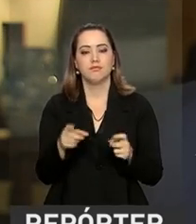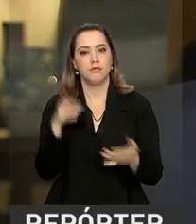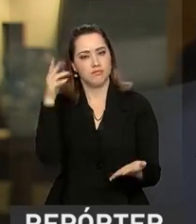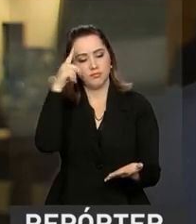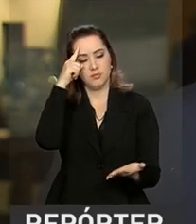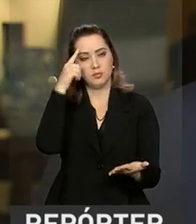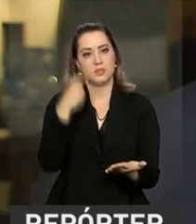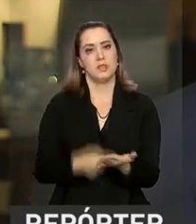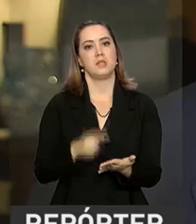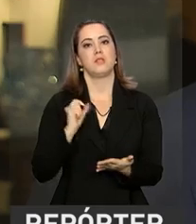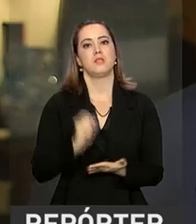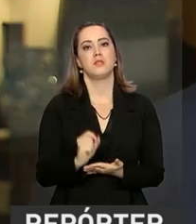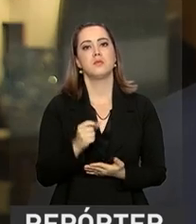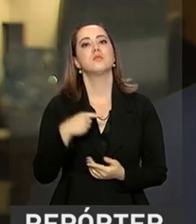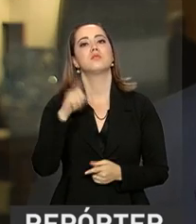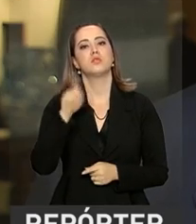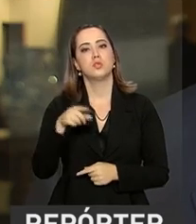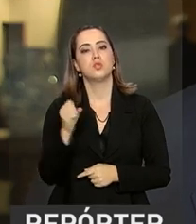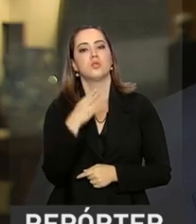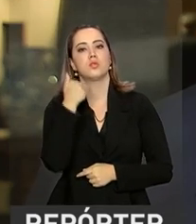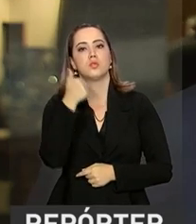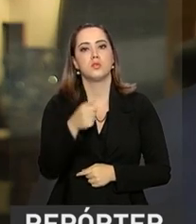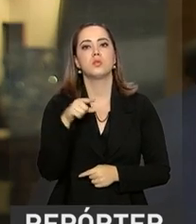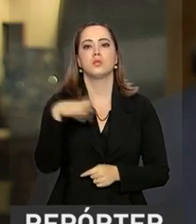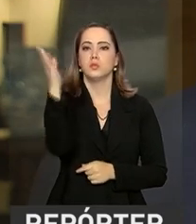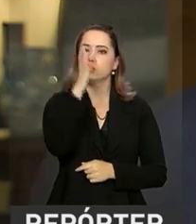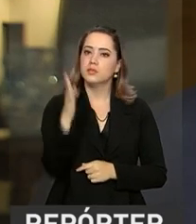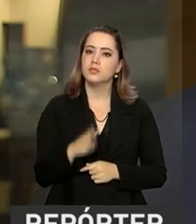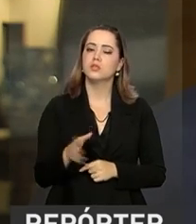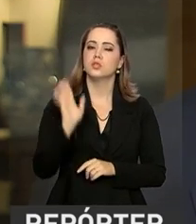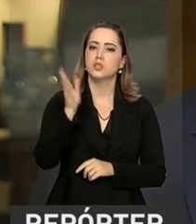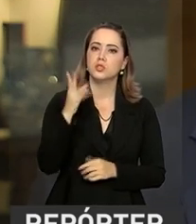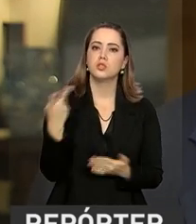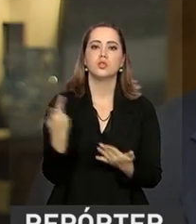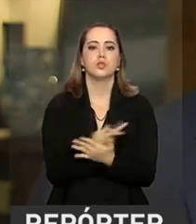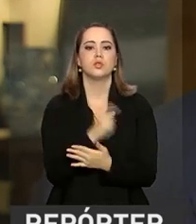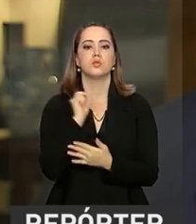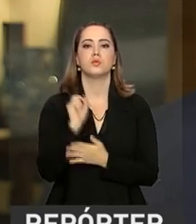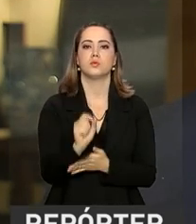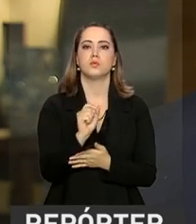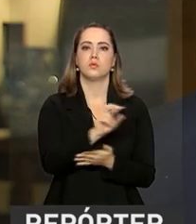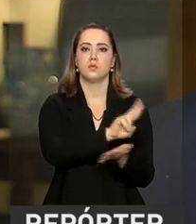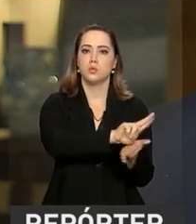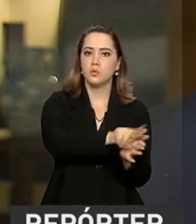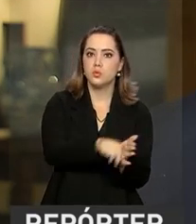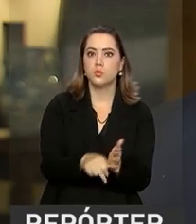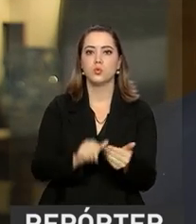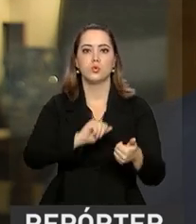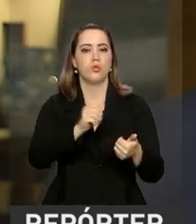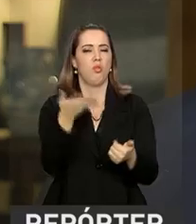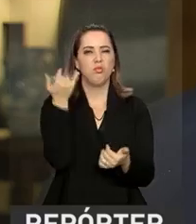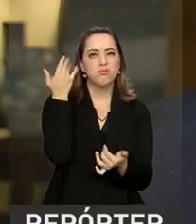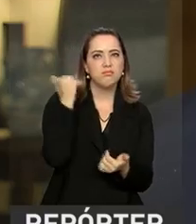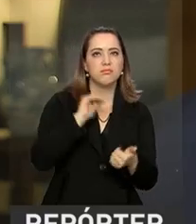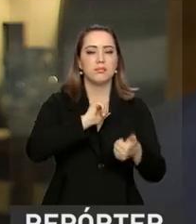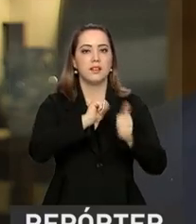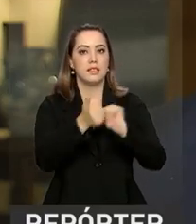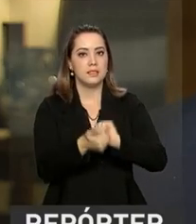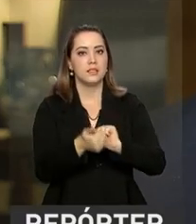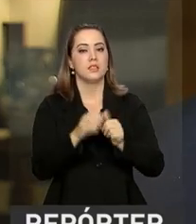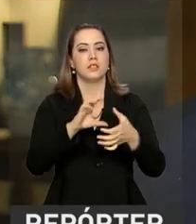a melhor campanha do Brasil nas edições dos Jogos Olímpicos em termos de